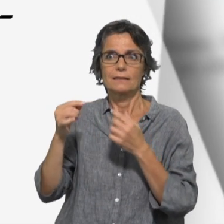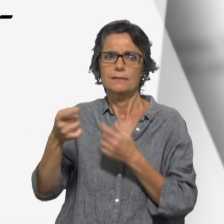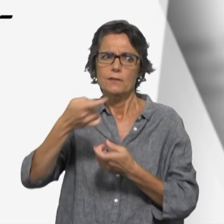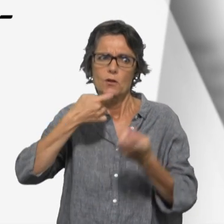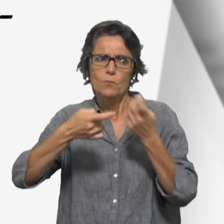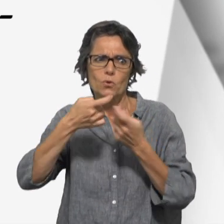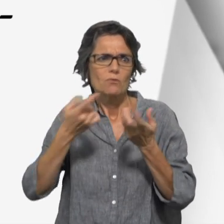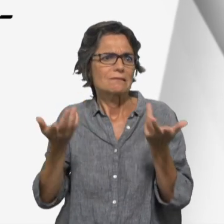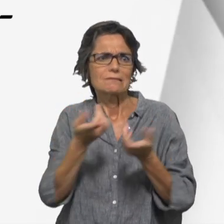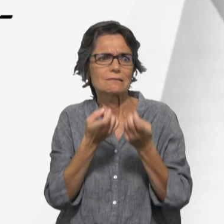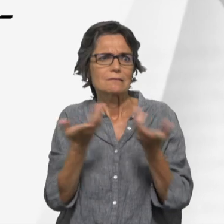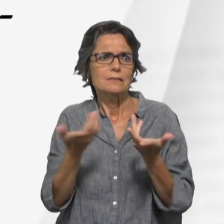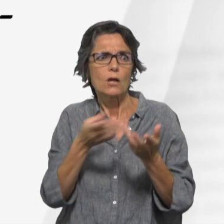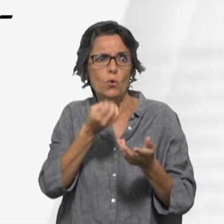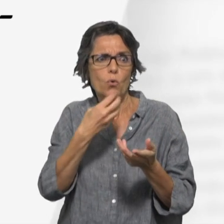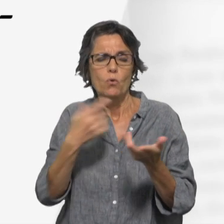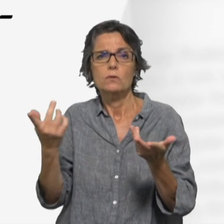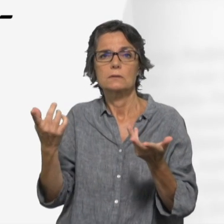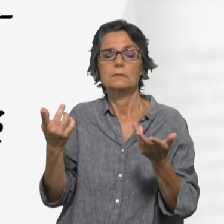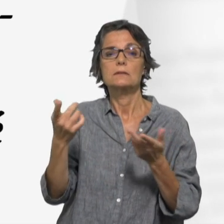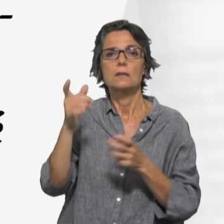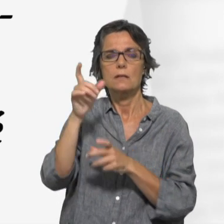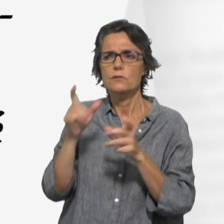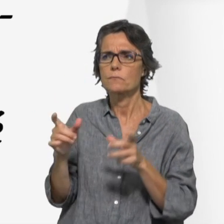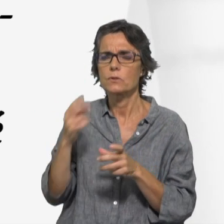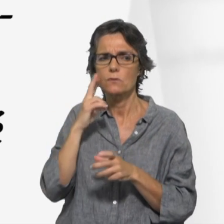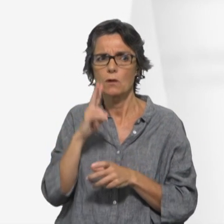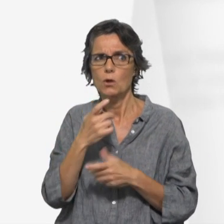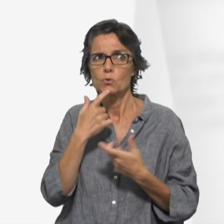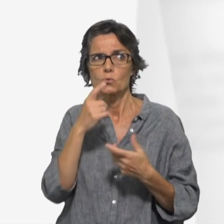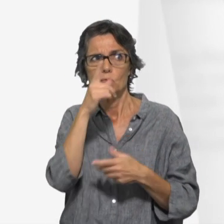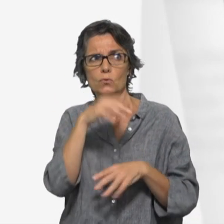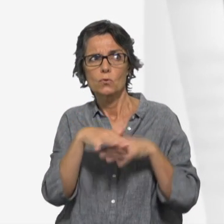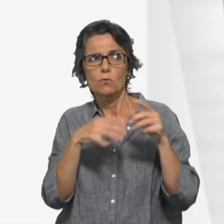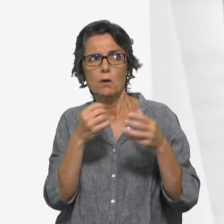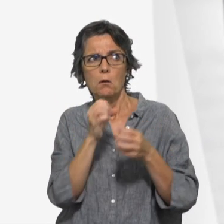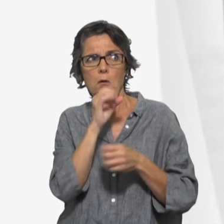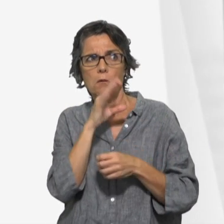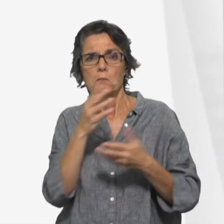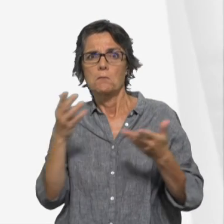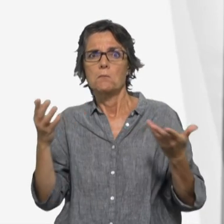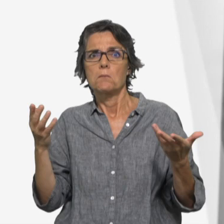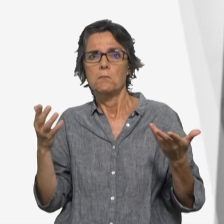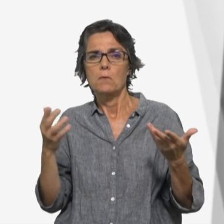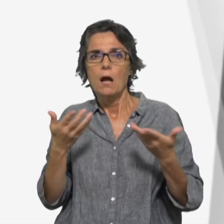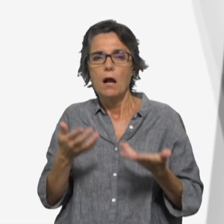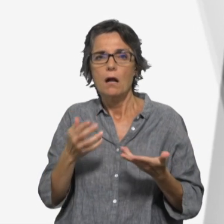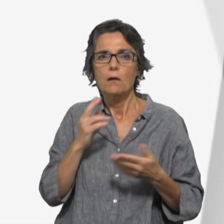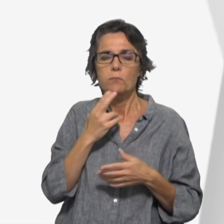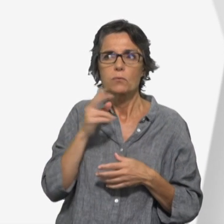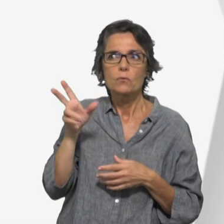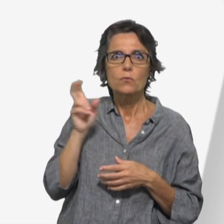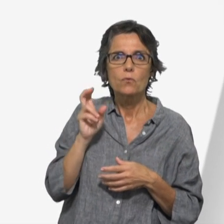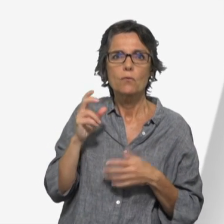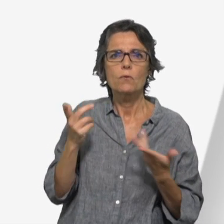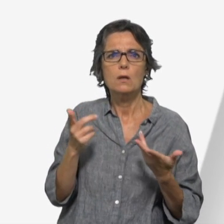apregoavam. Cheios de assombro diziam: tudo o que faz é admirável. Faz que os surdos ouçam e